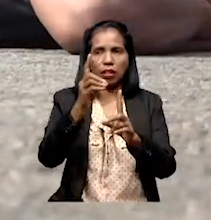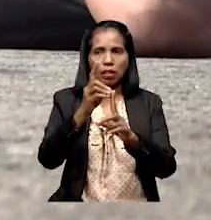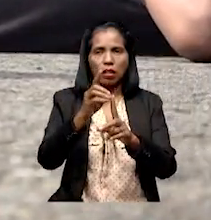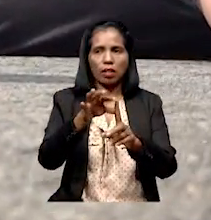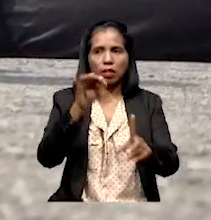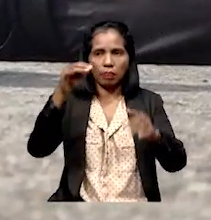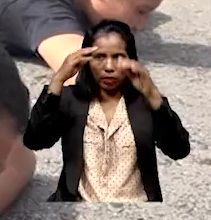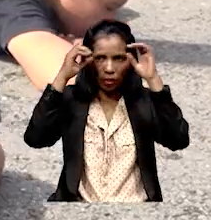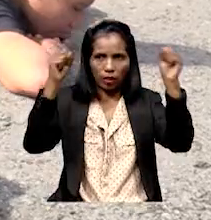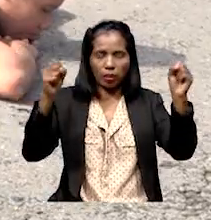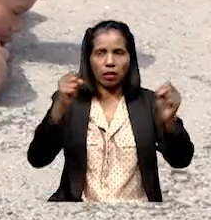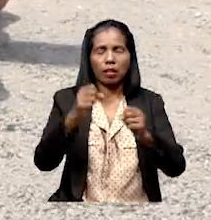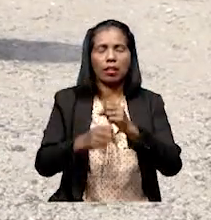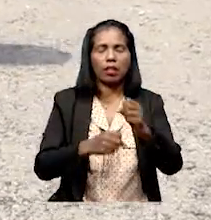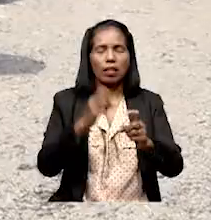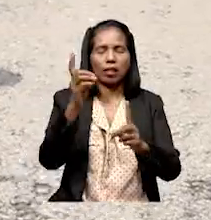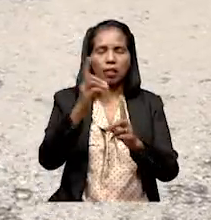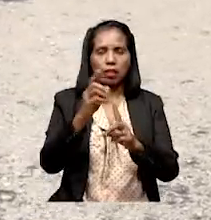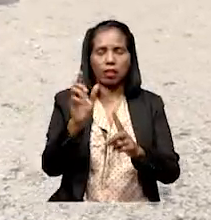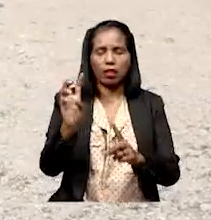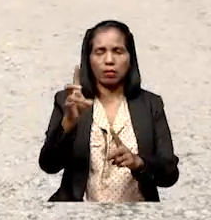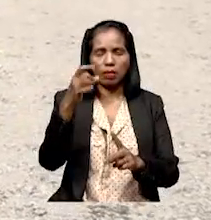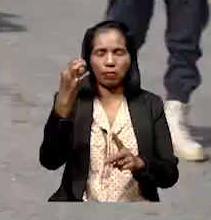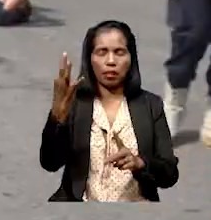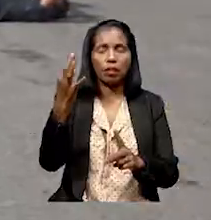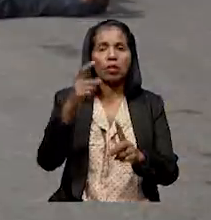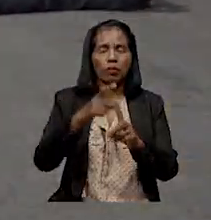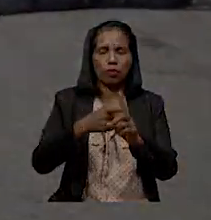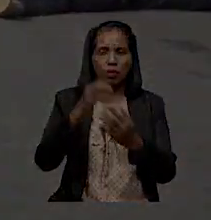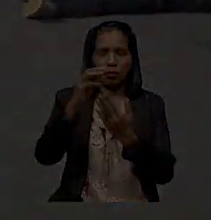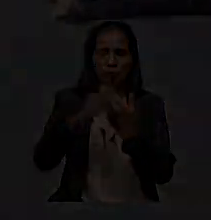akontesi e lorong senusensia fulang marsum. Na polon sever Justiniano Nano, GMN.